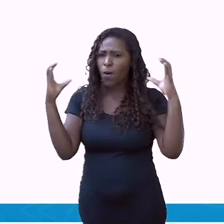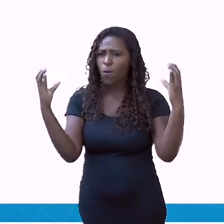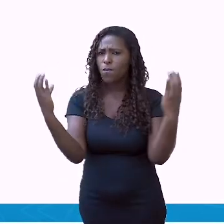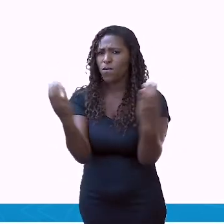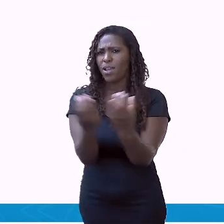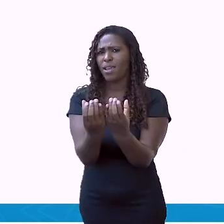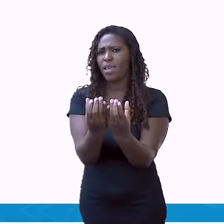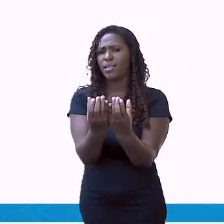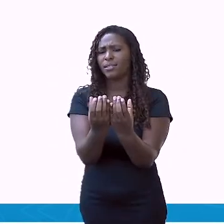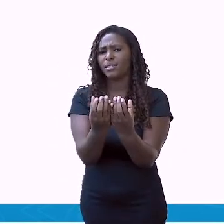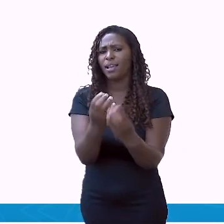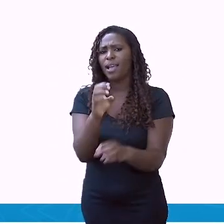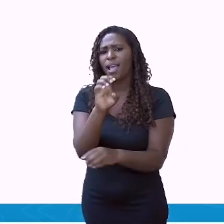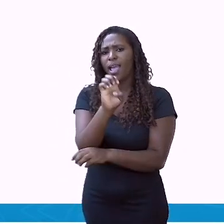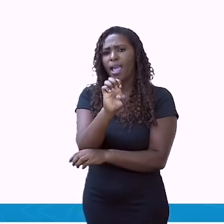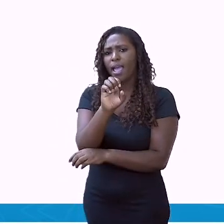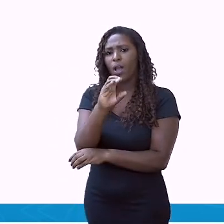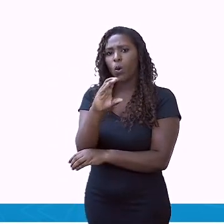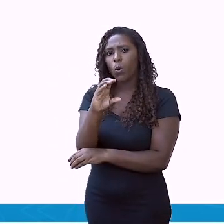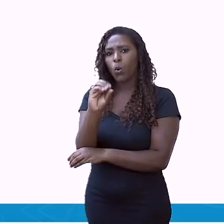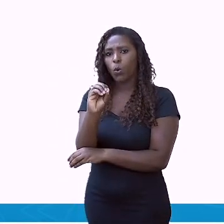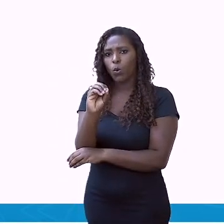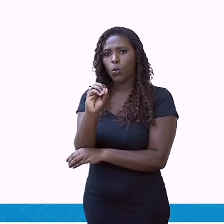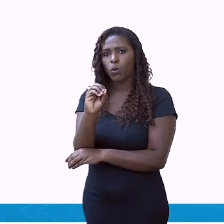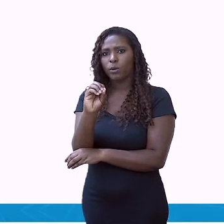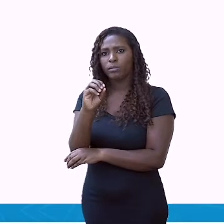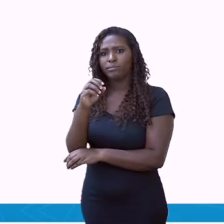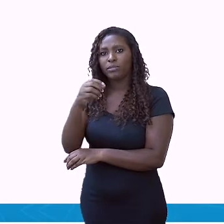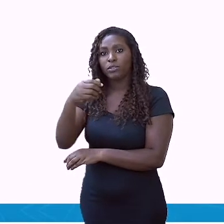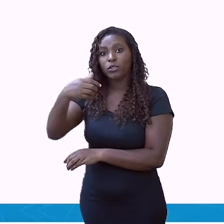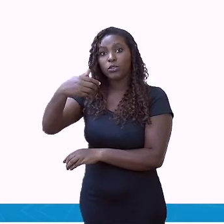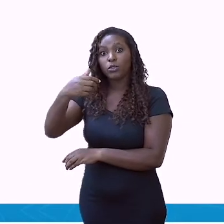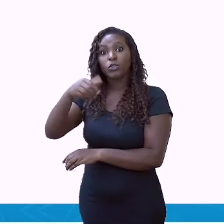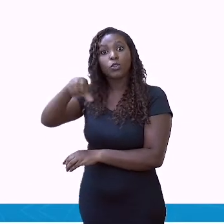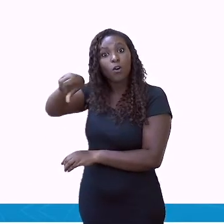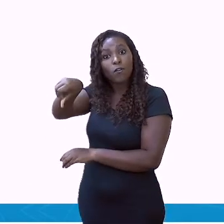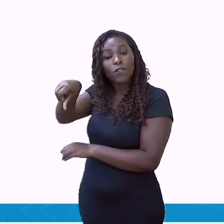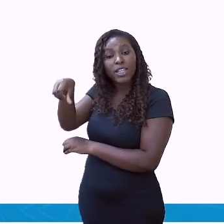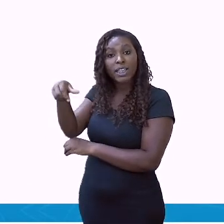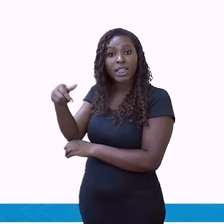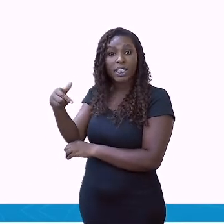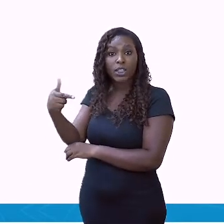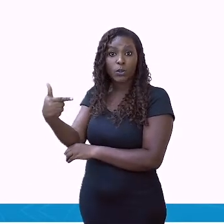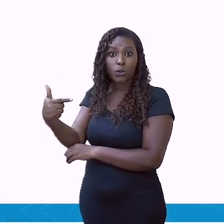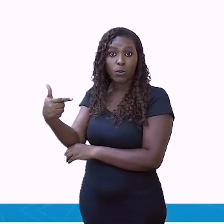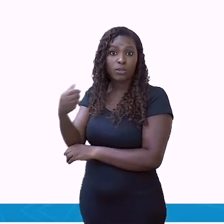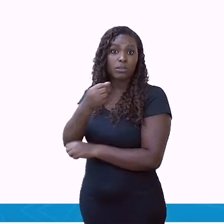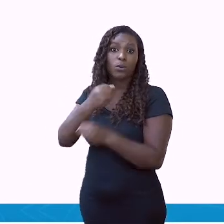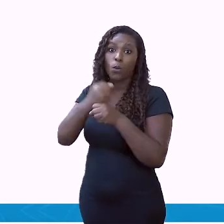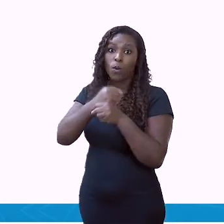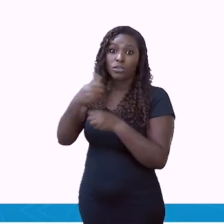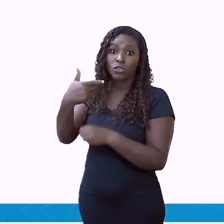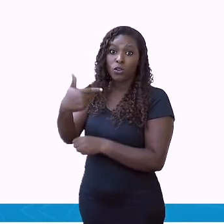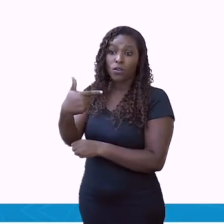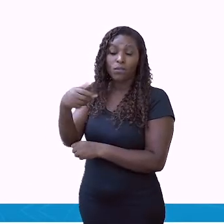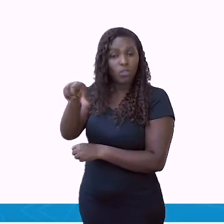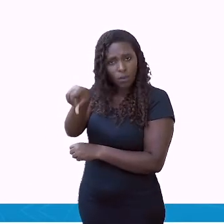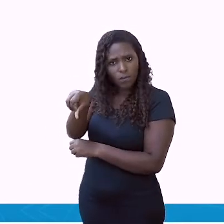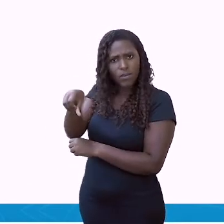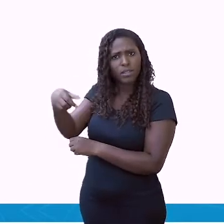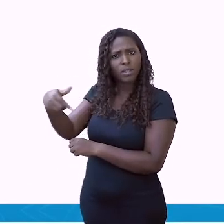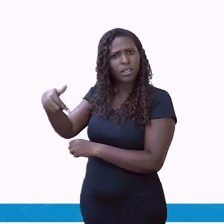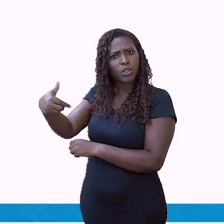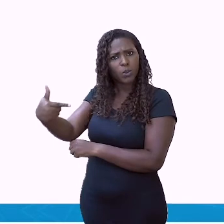os especialistas, já estão se preocupando com isso. Então, é algo que nós temos que nos preocupar